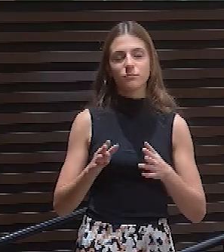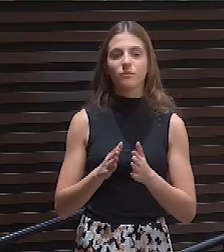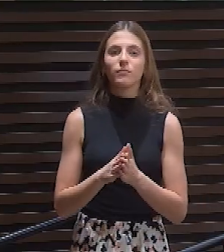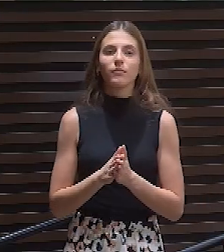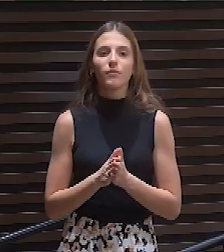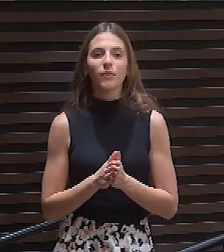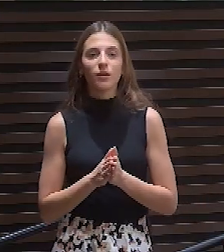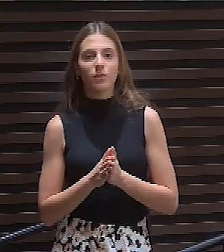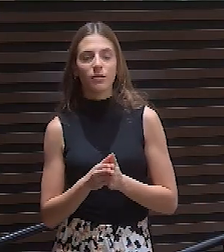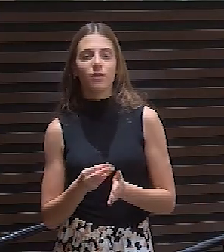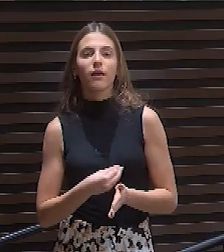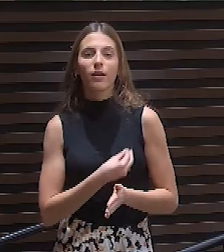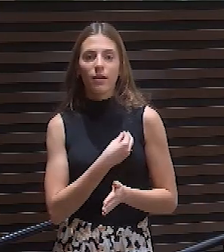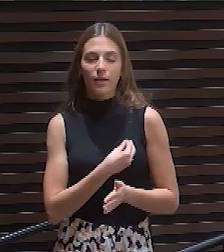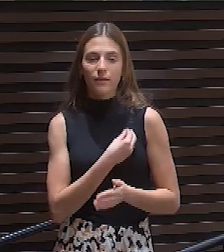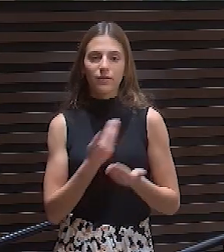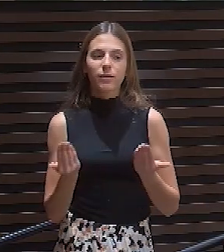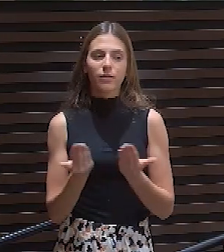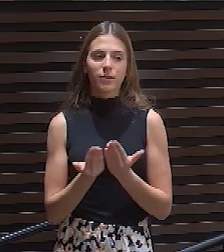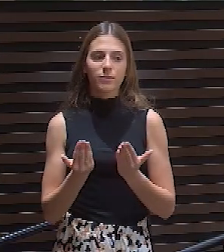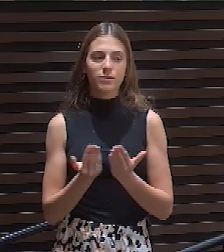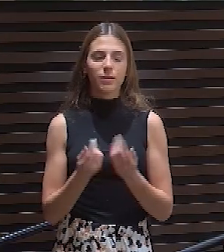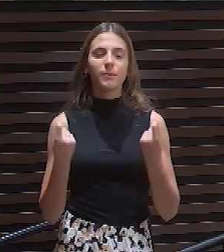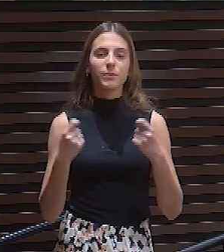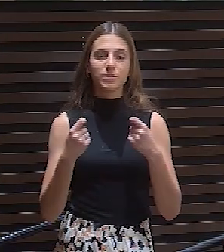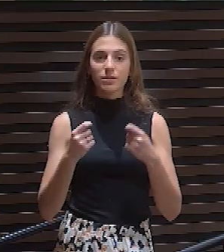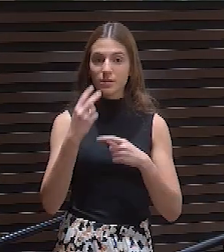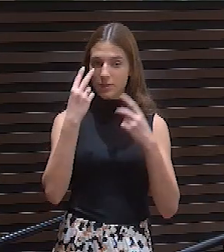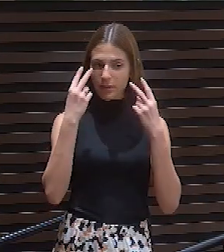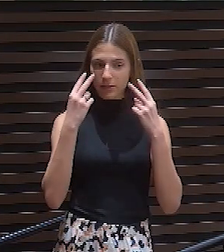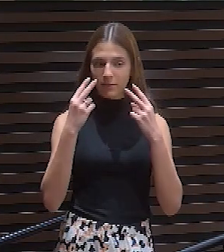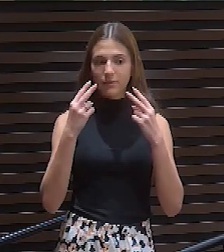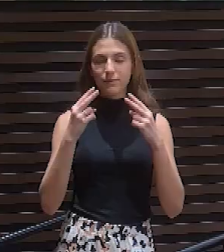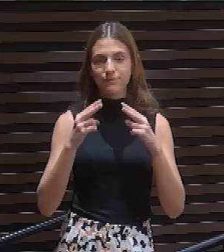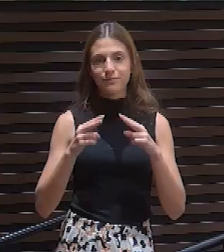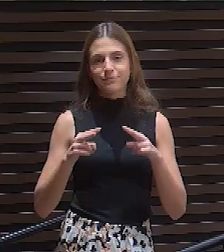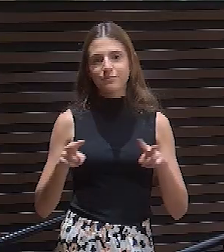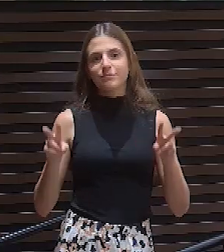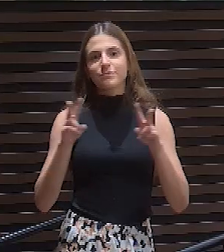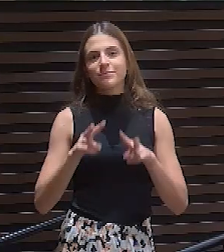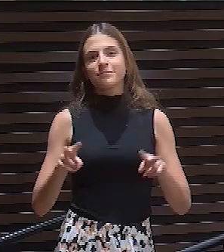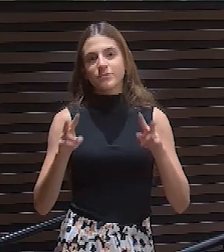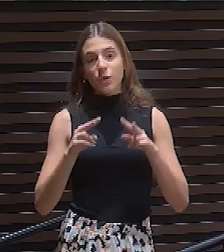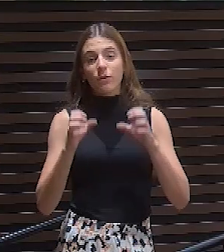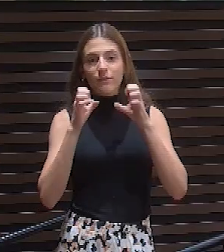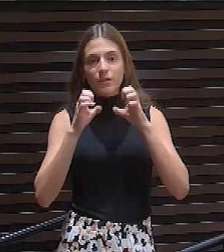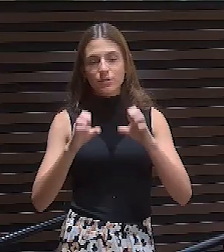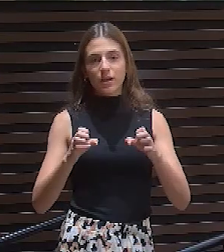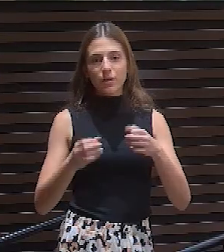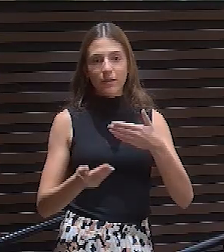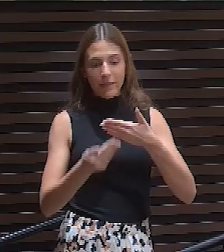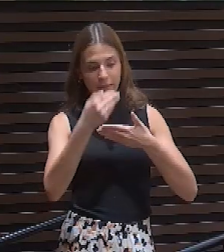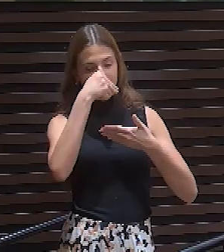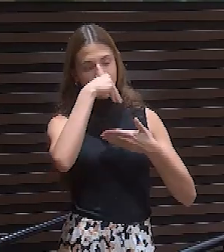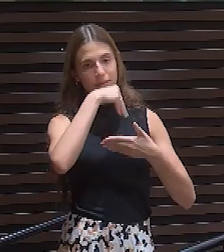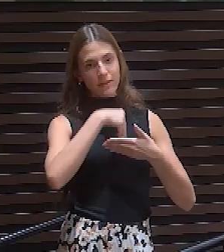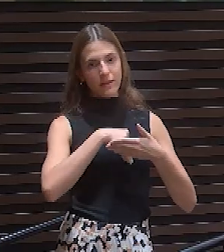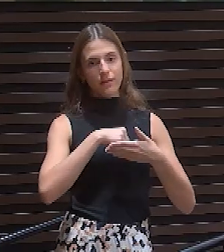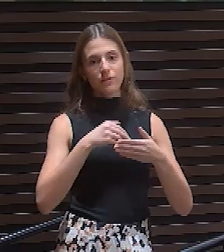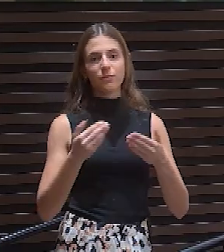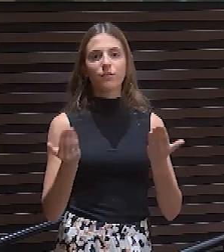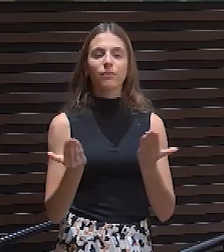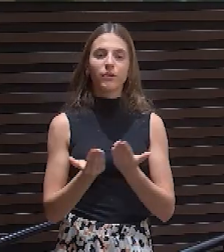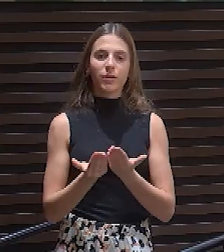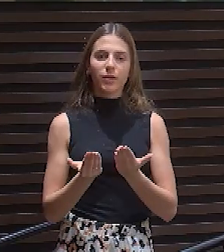vida cristã é visível, o evangelho é encarnado no crente. Ele